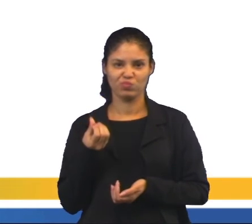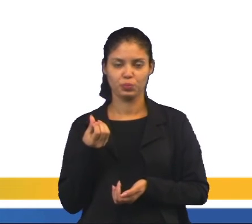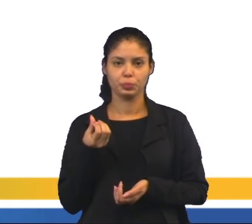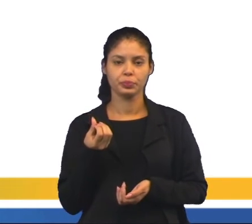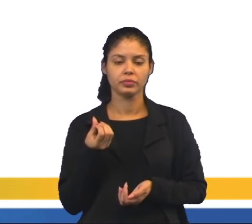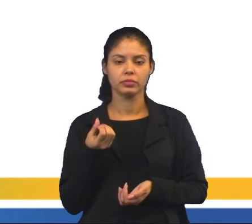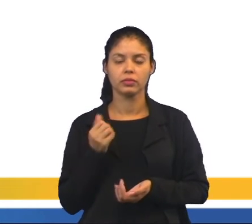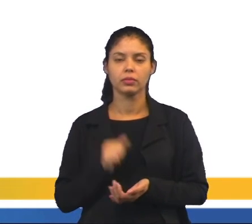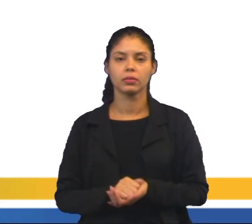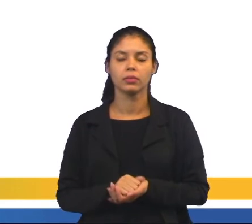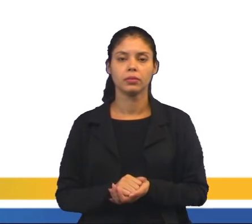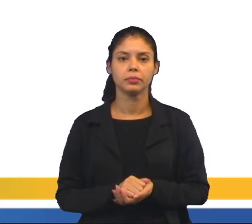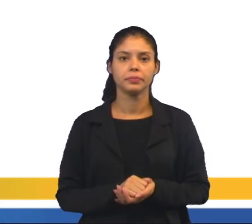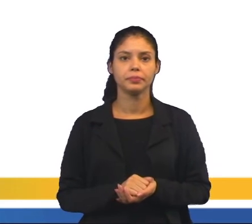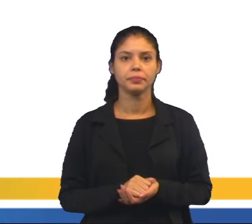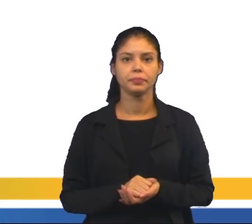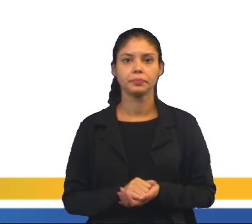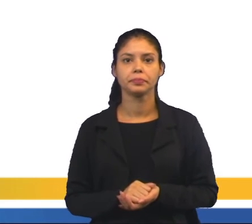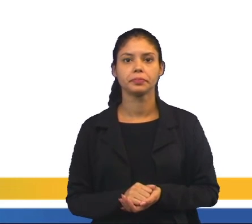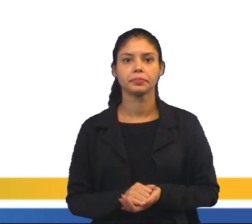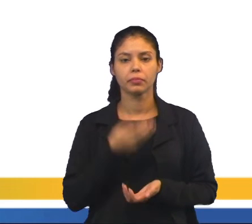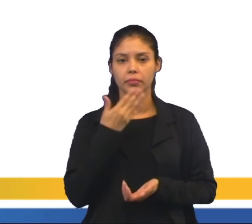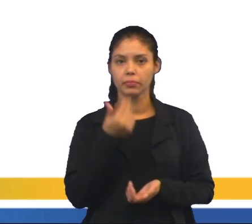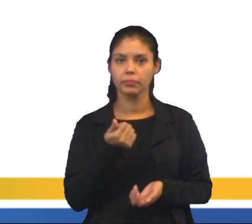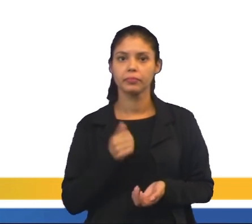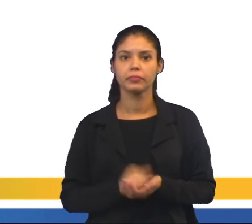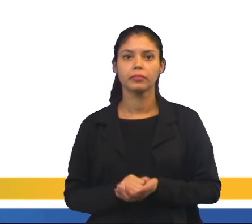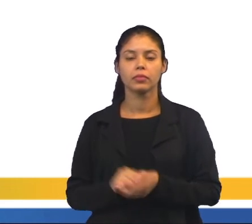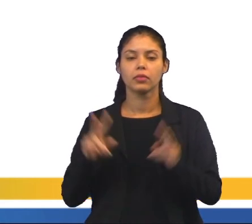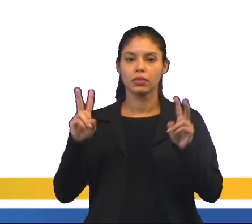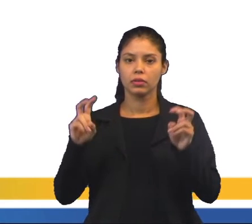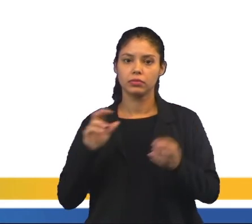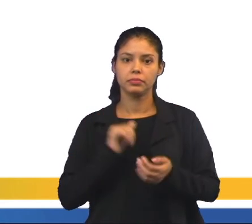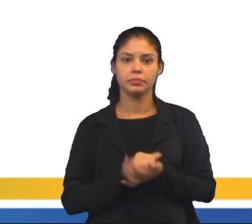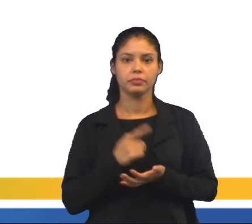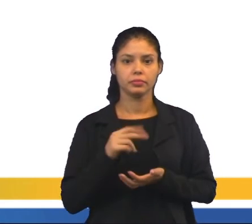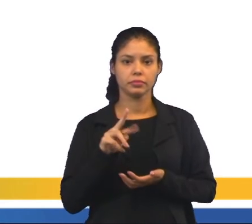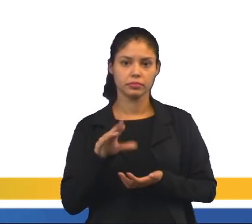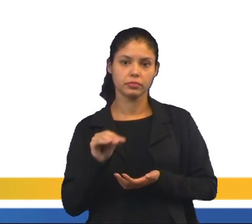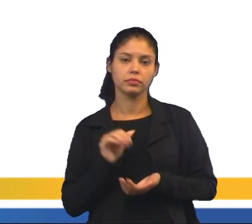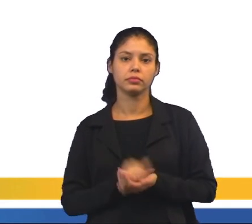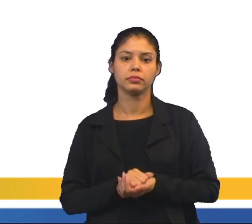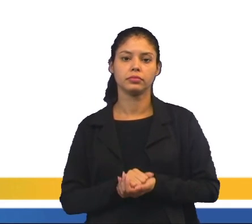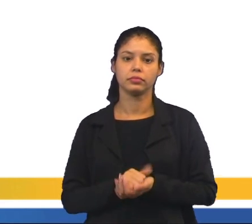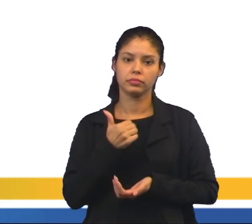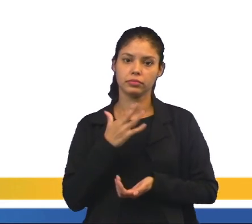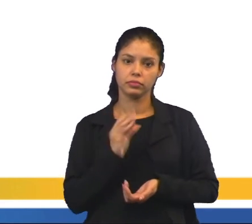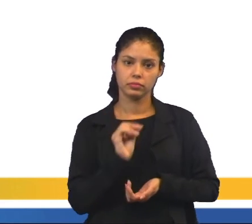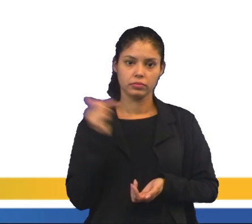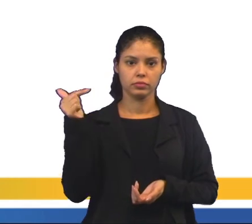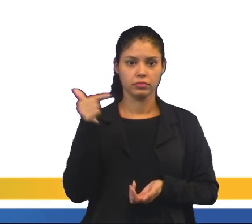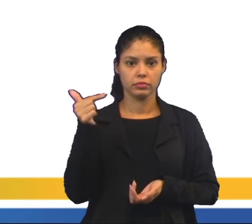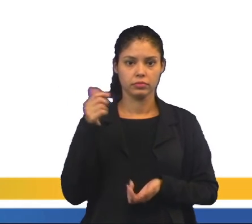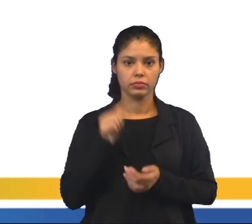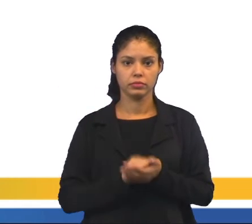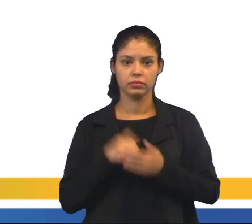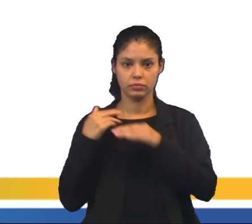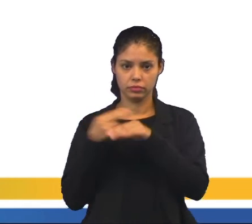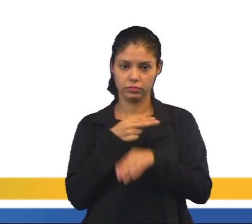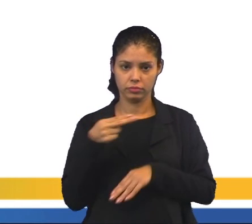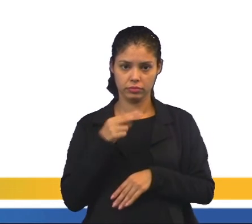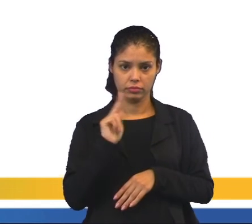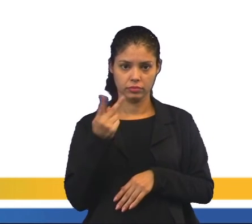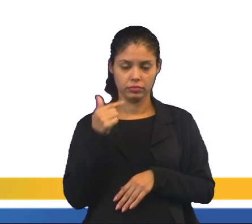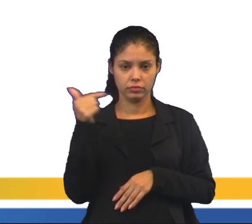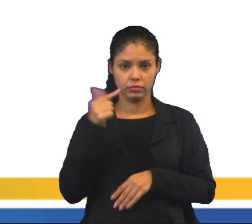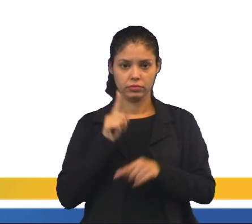ela vai ficar valendo 6. Tudo bem? Então, usando o Teorema de Pitágoras, nós vamos ter 10 ao quadrado é igual a H